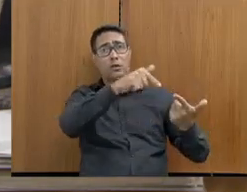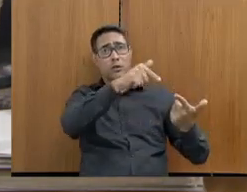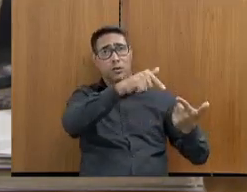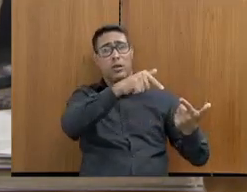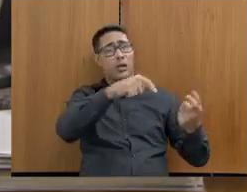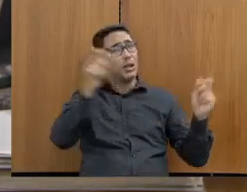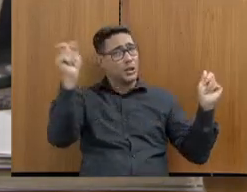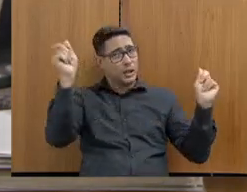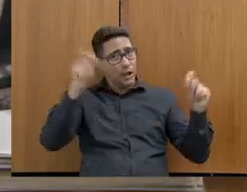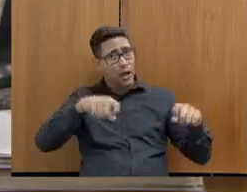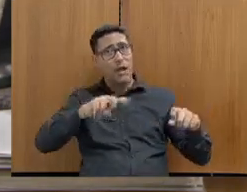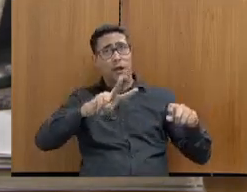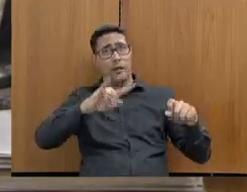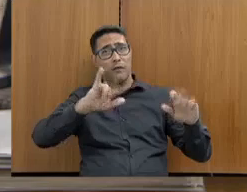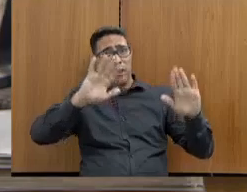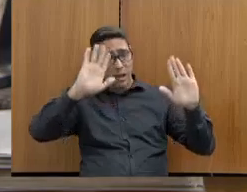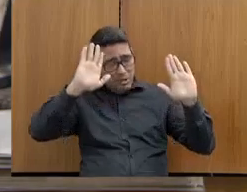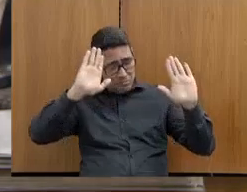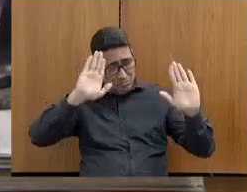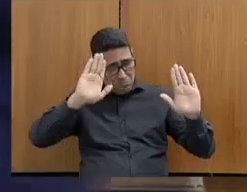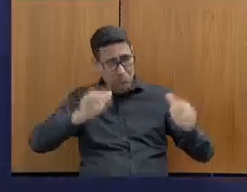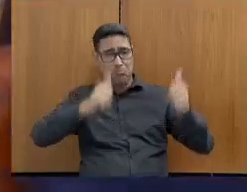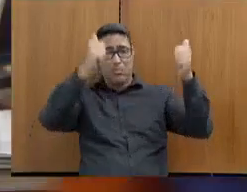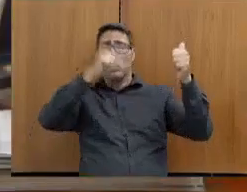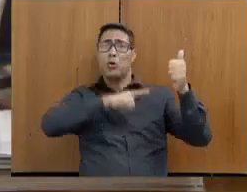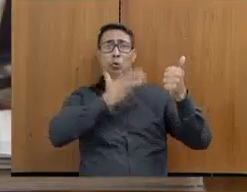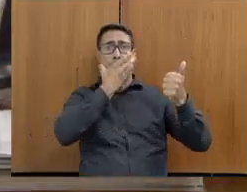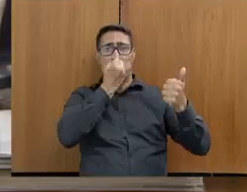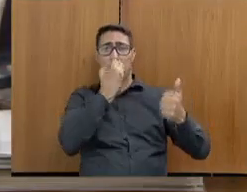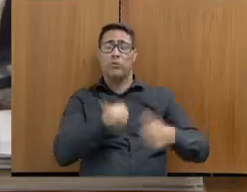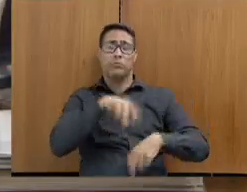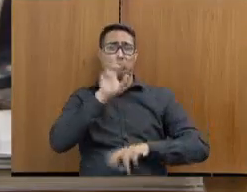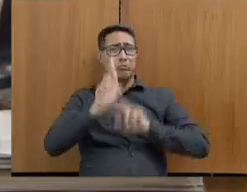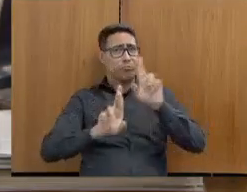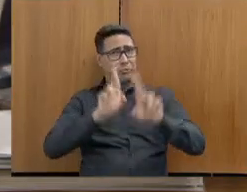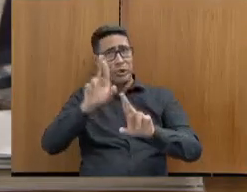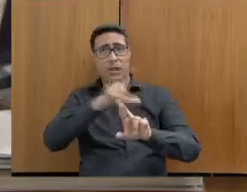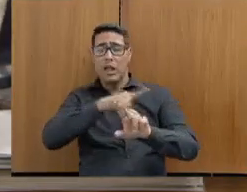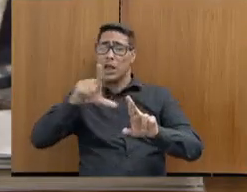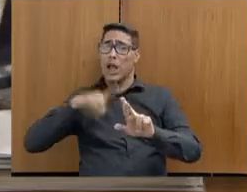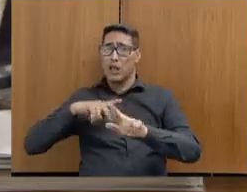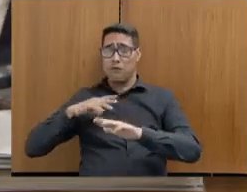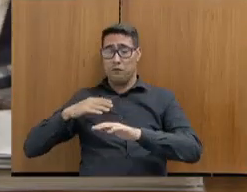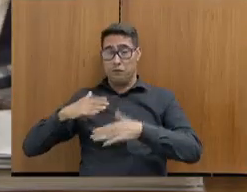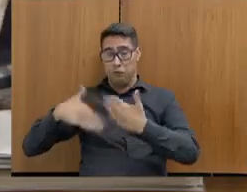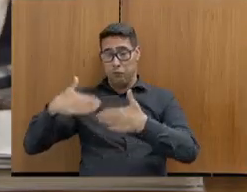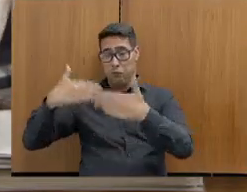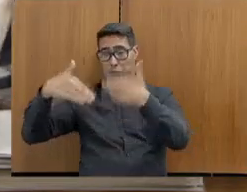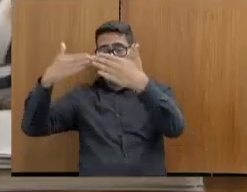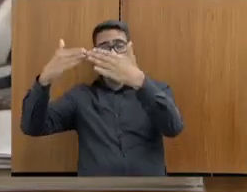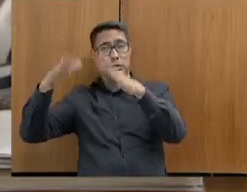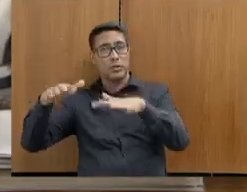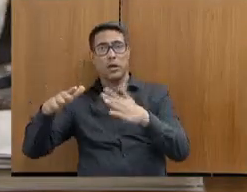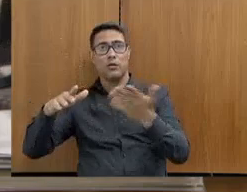dá está dando e dará muitos resultados a evolução eu não tenho dúvida já é real